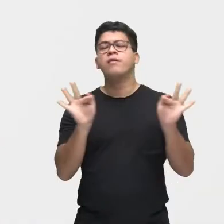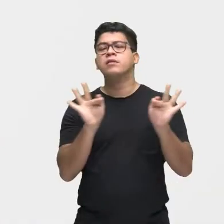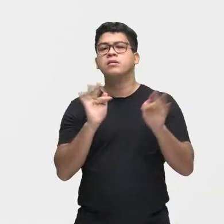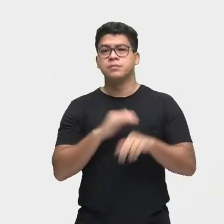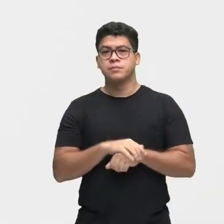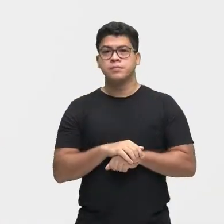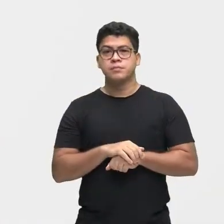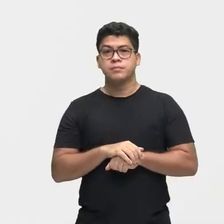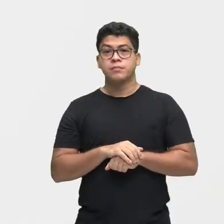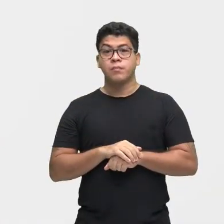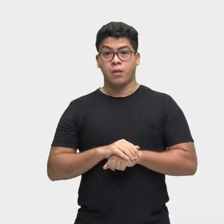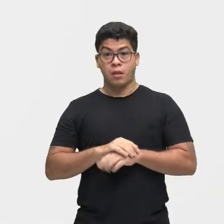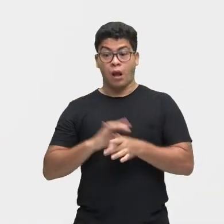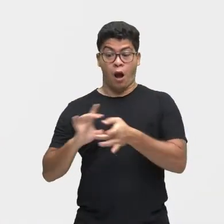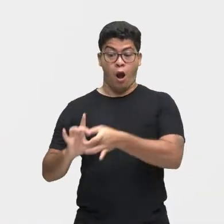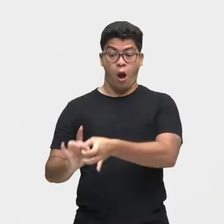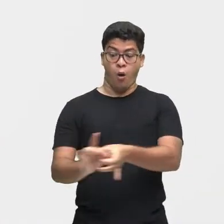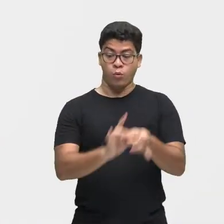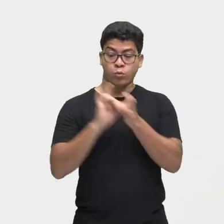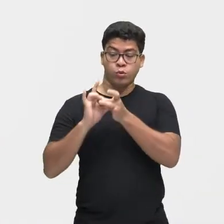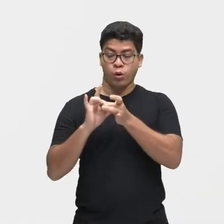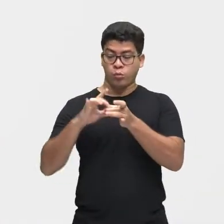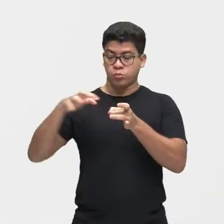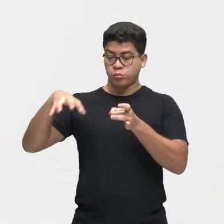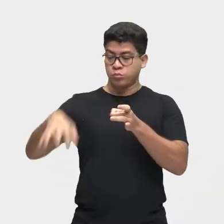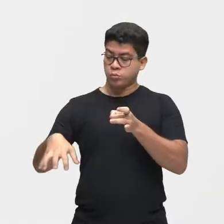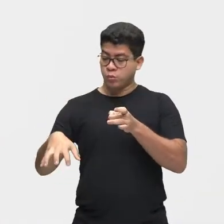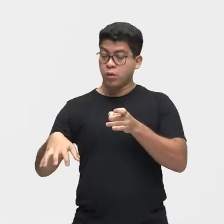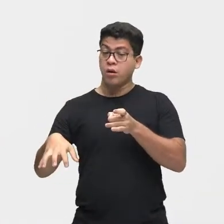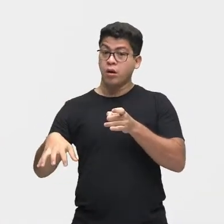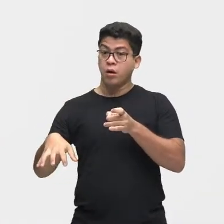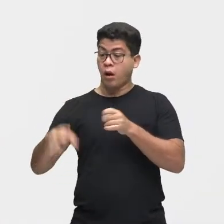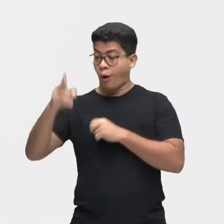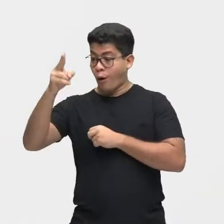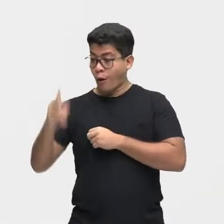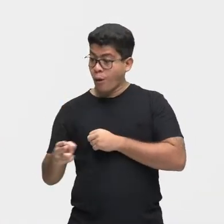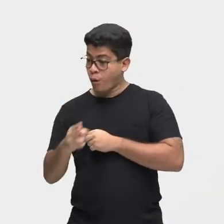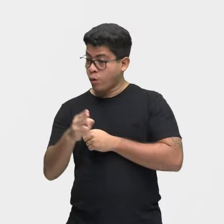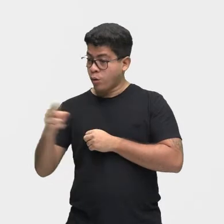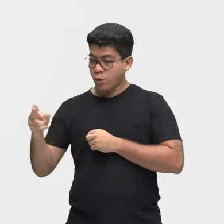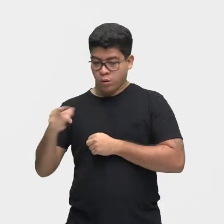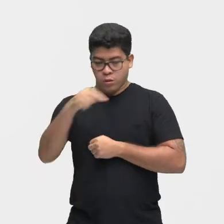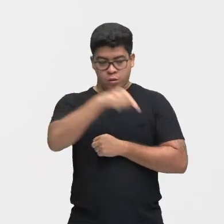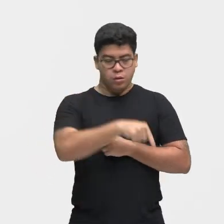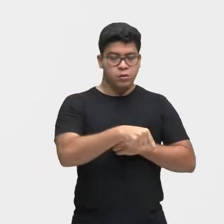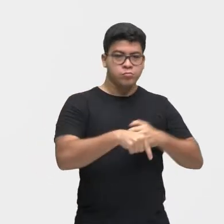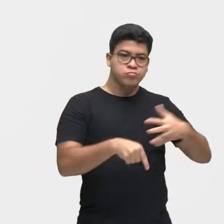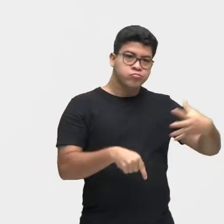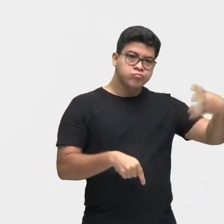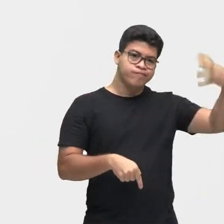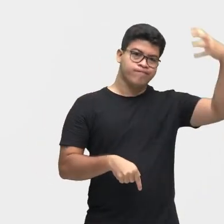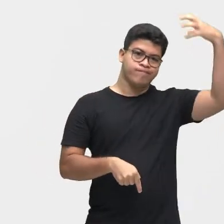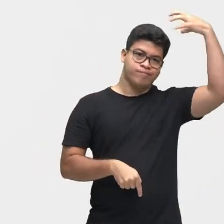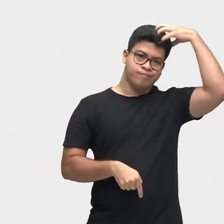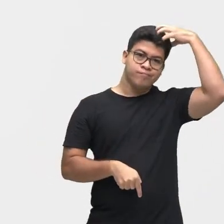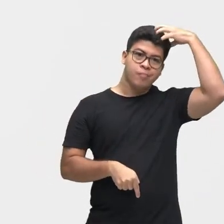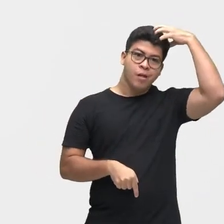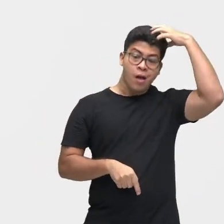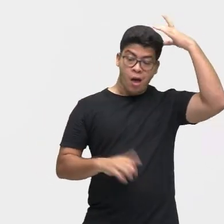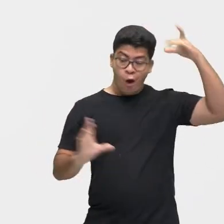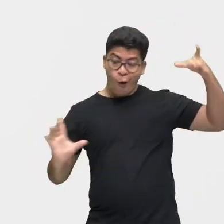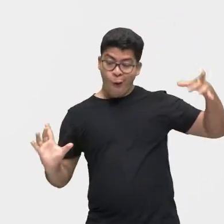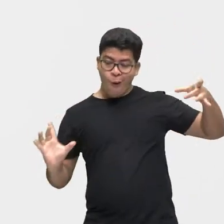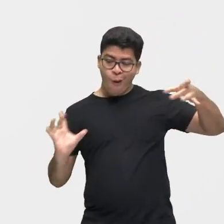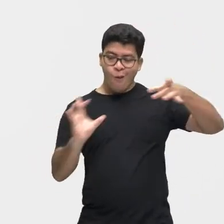a união entre trono e altar. Como assim, professora? O Estado absolutista agora,